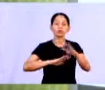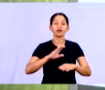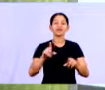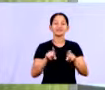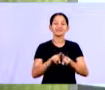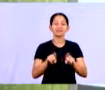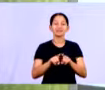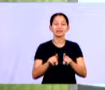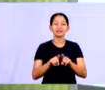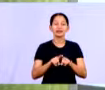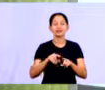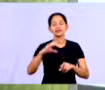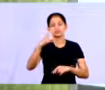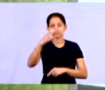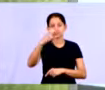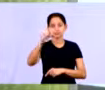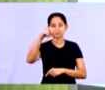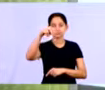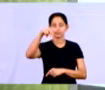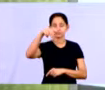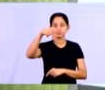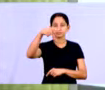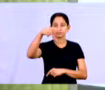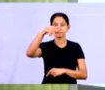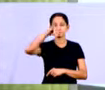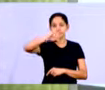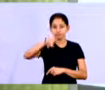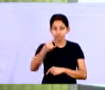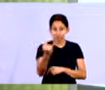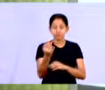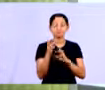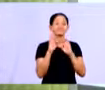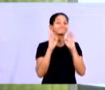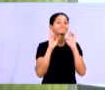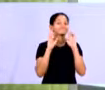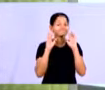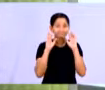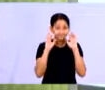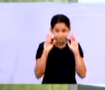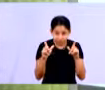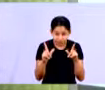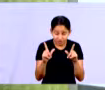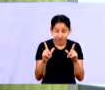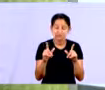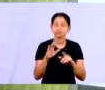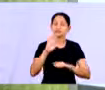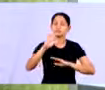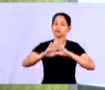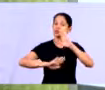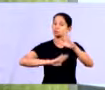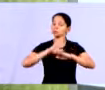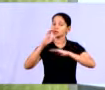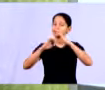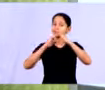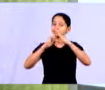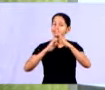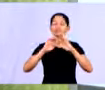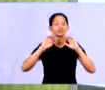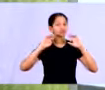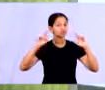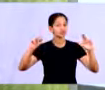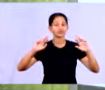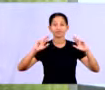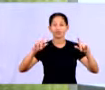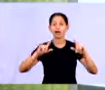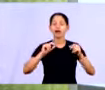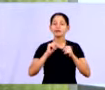existe essa mudança no cenário econômico, essas flutuações, essa variabilidade, essa sazonalidade nas rendas. E aí, quando você faz